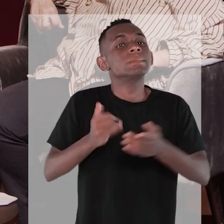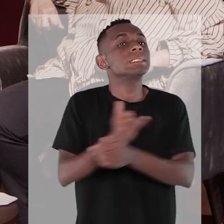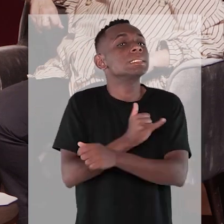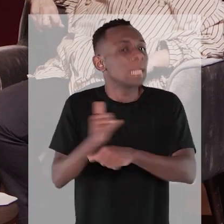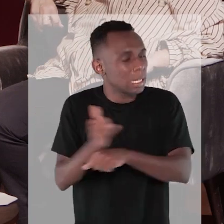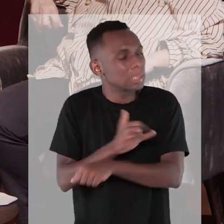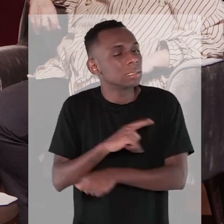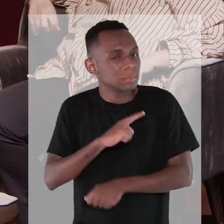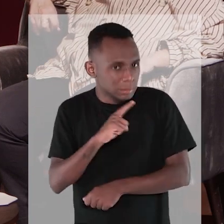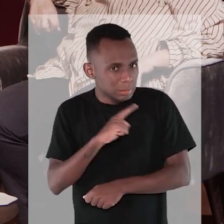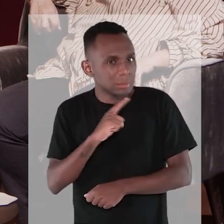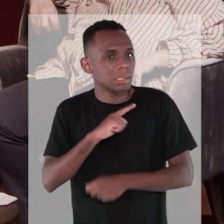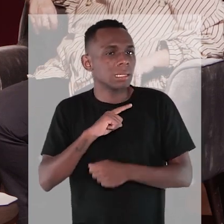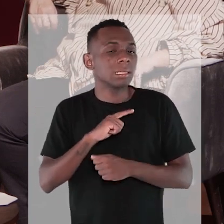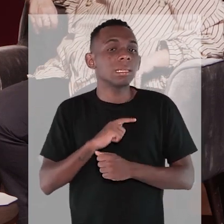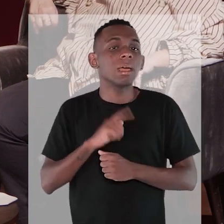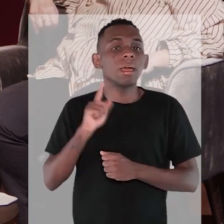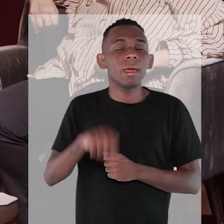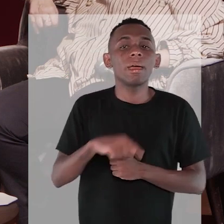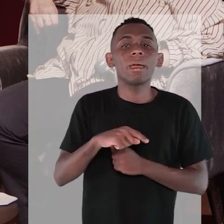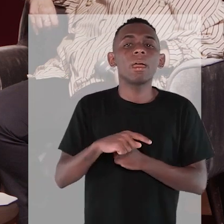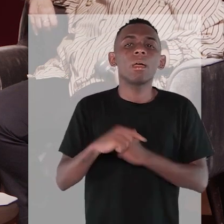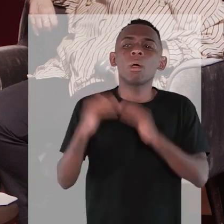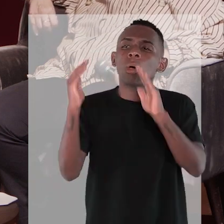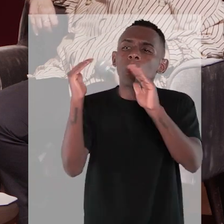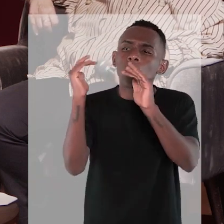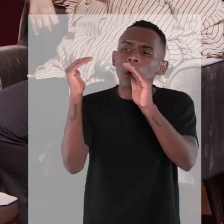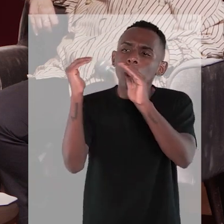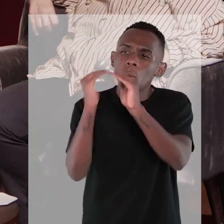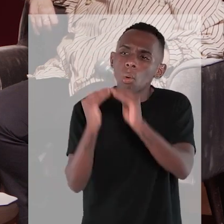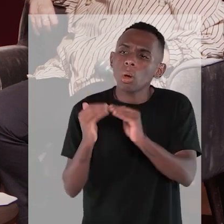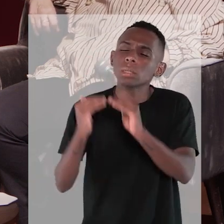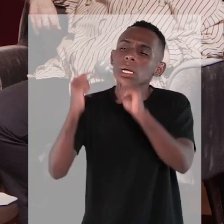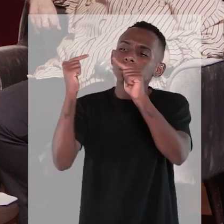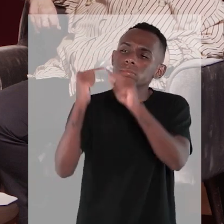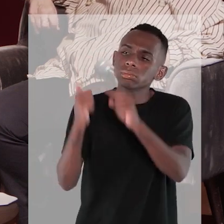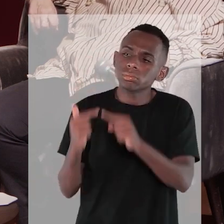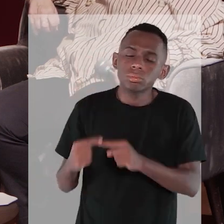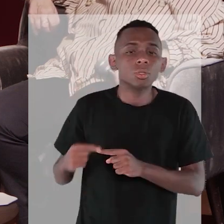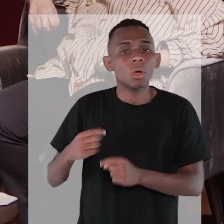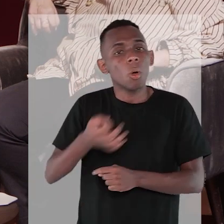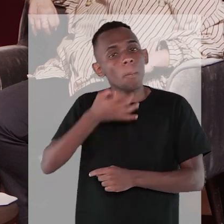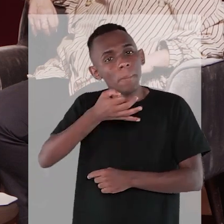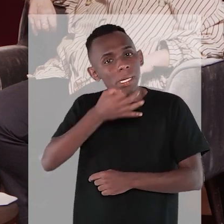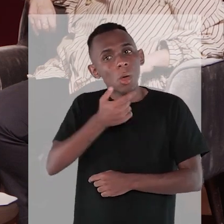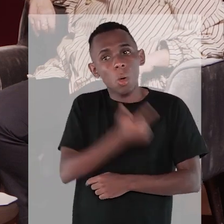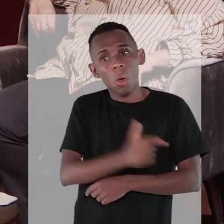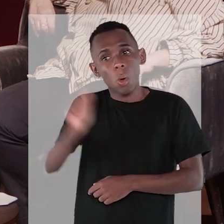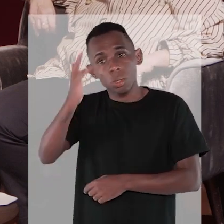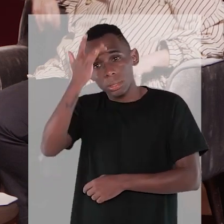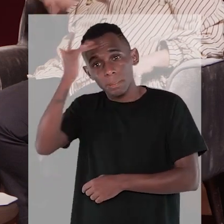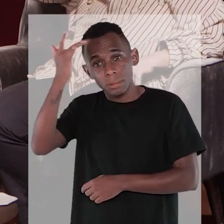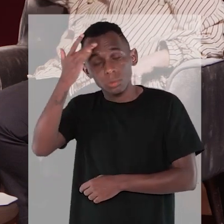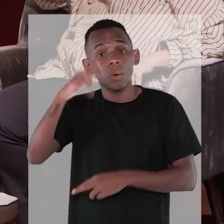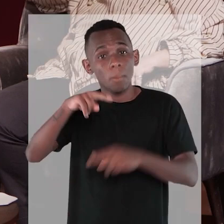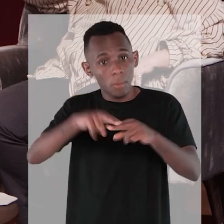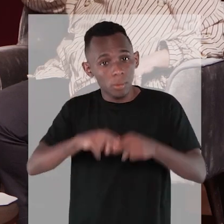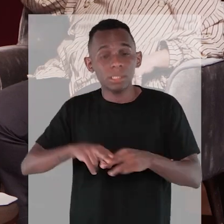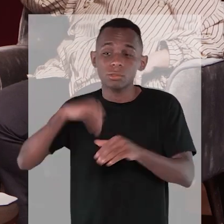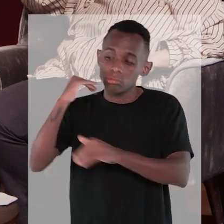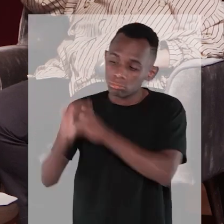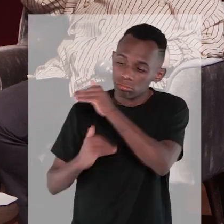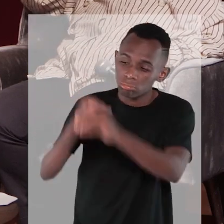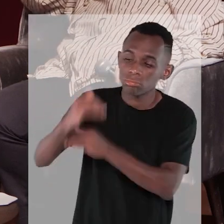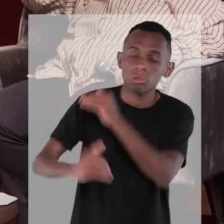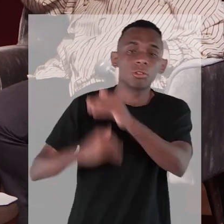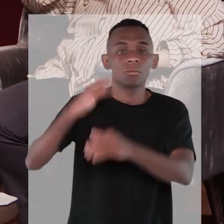você se identificar com a opinião daquela pessoa, eu acho que isso contribui muito para a força do Bolsonaro, né?